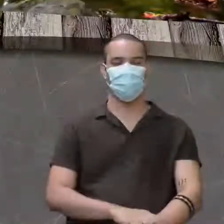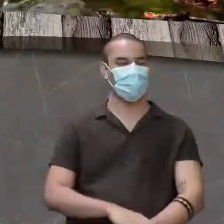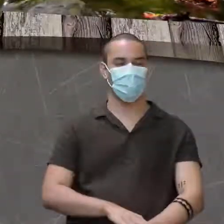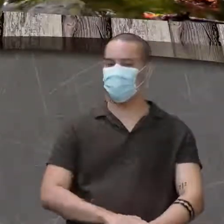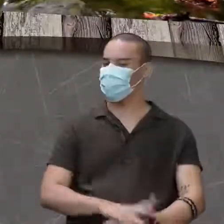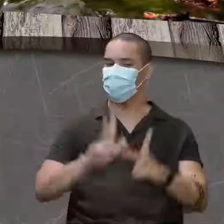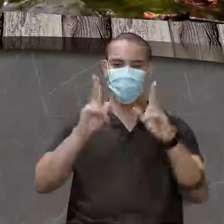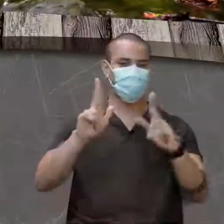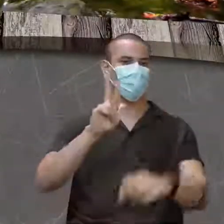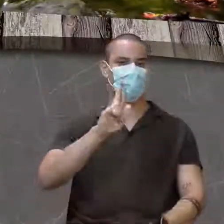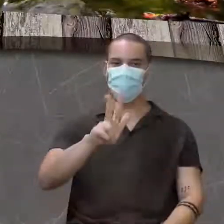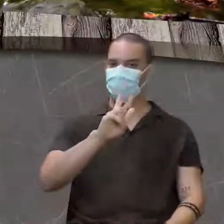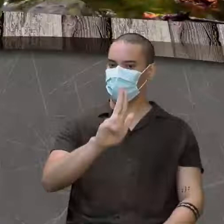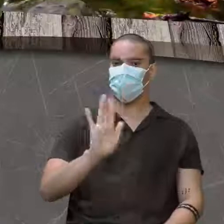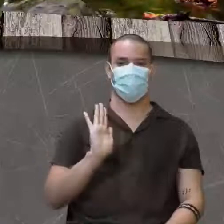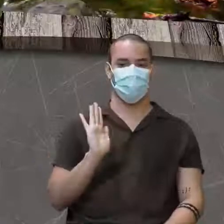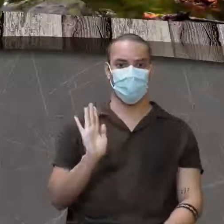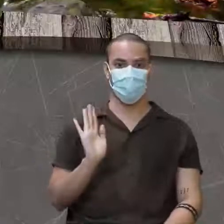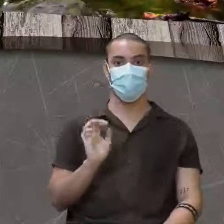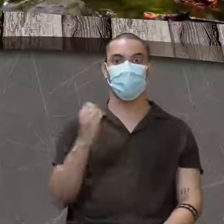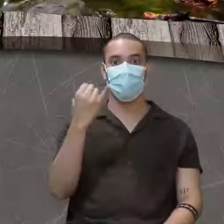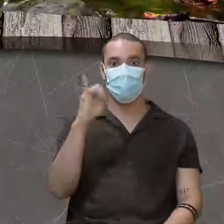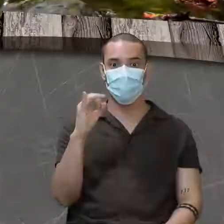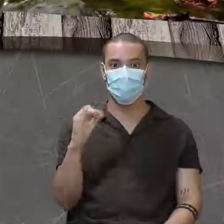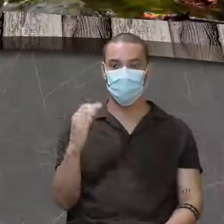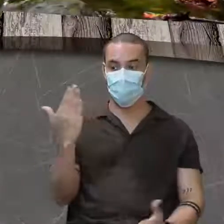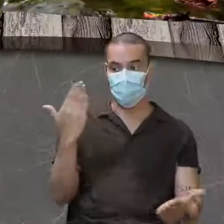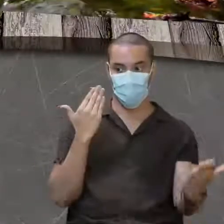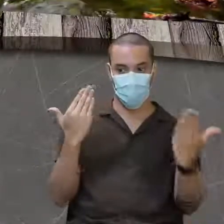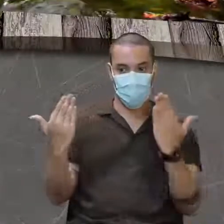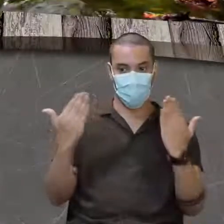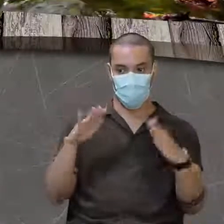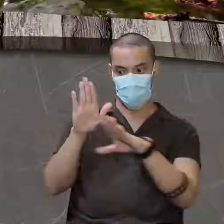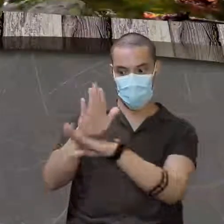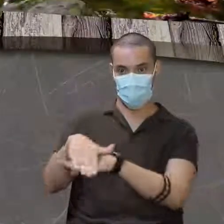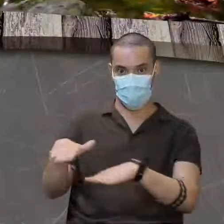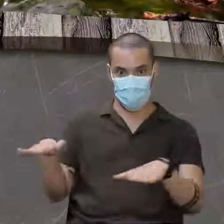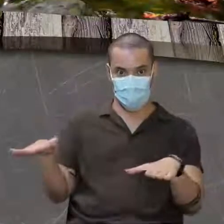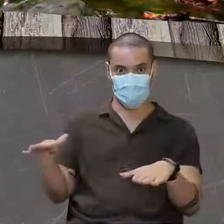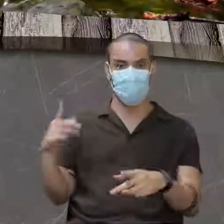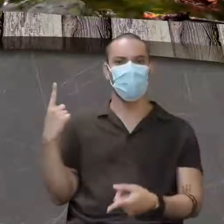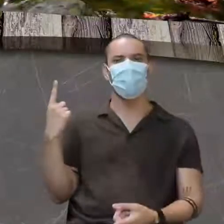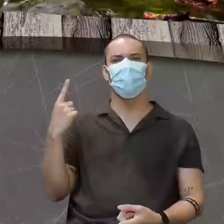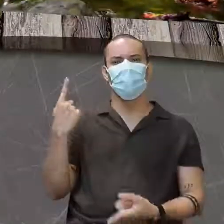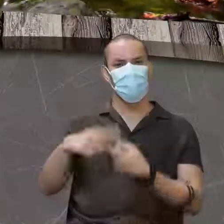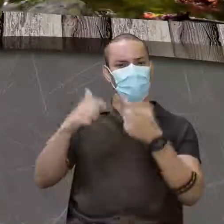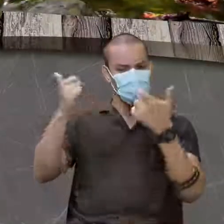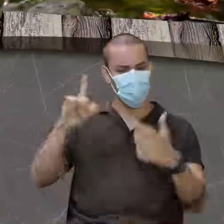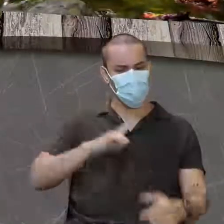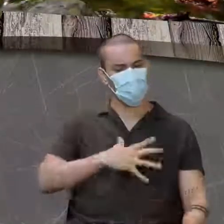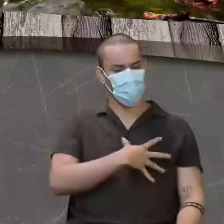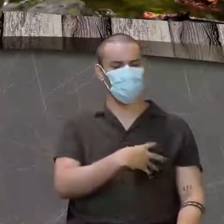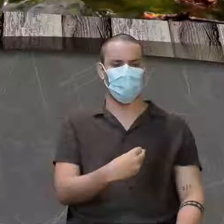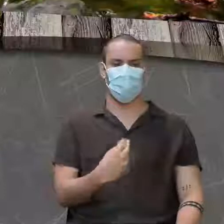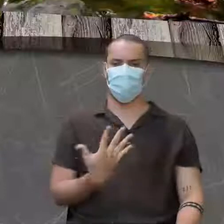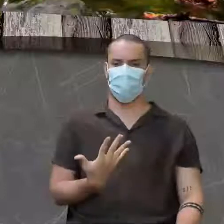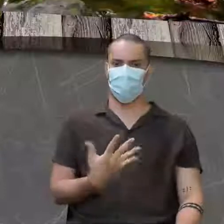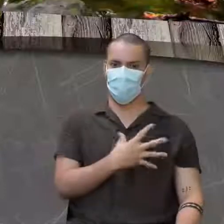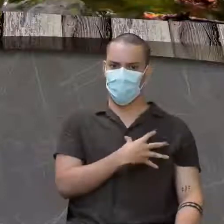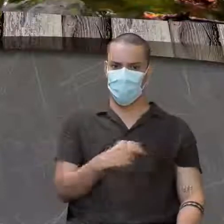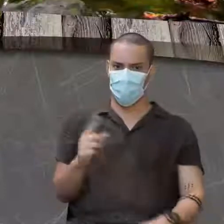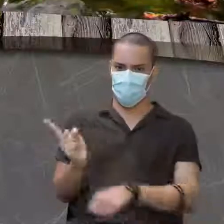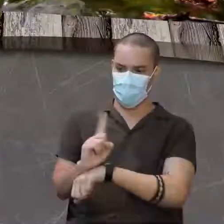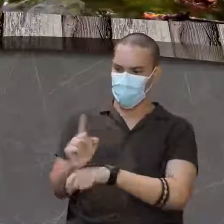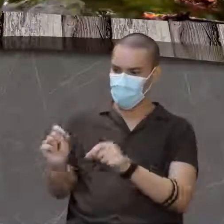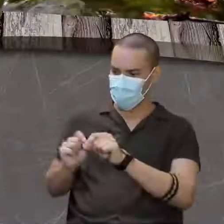é. Se você colocar uma criança pequenininha, eu falo isso porque eu tenho meu filho, daí ele pequenininho